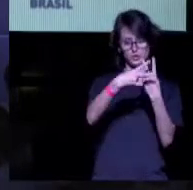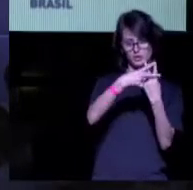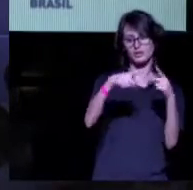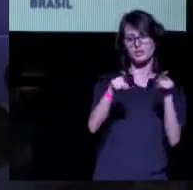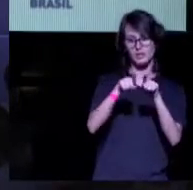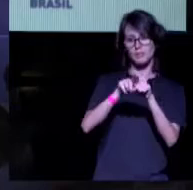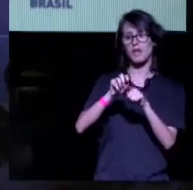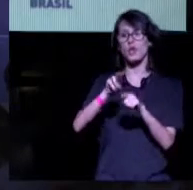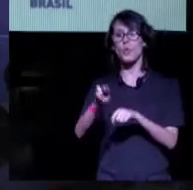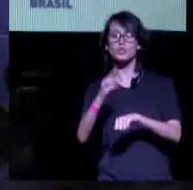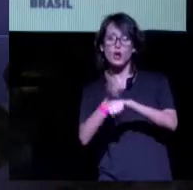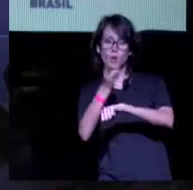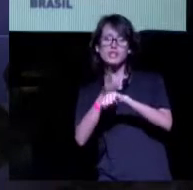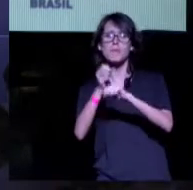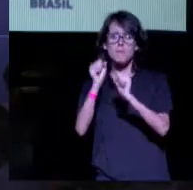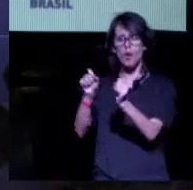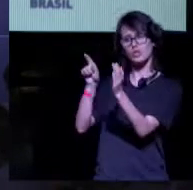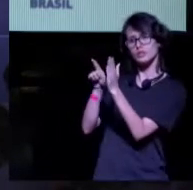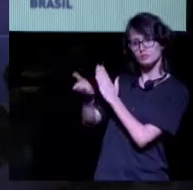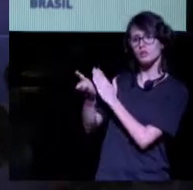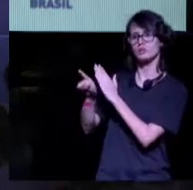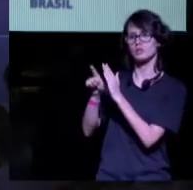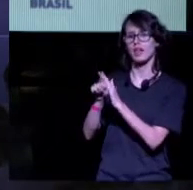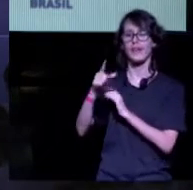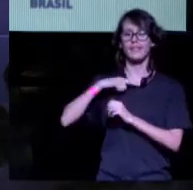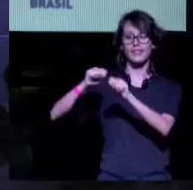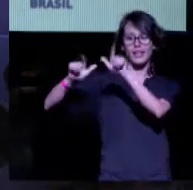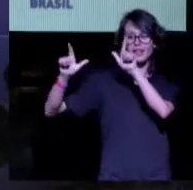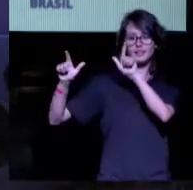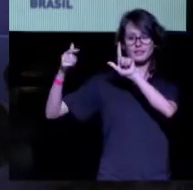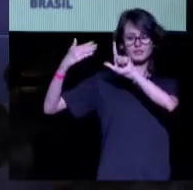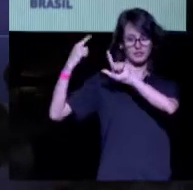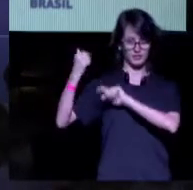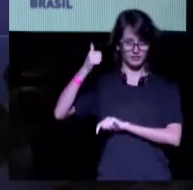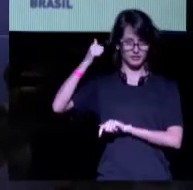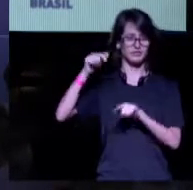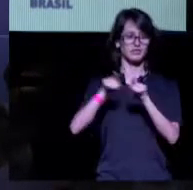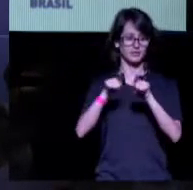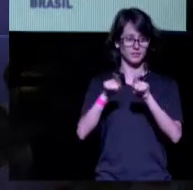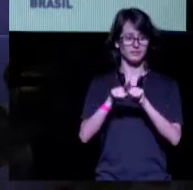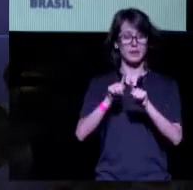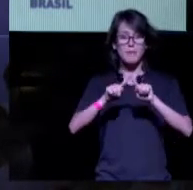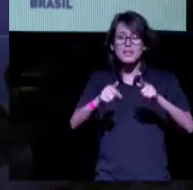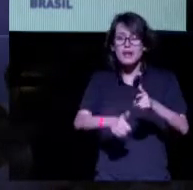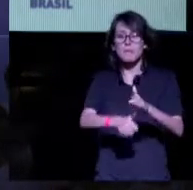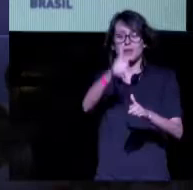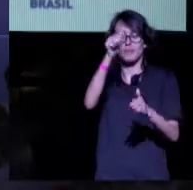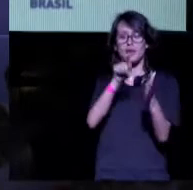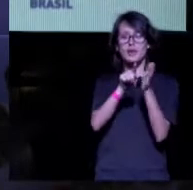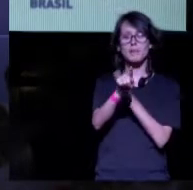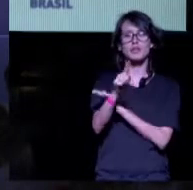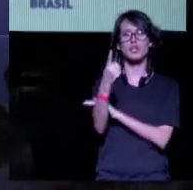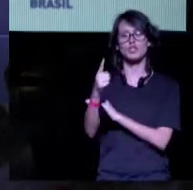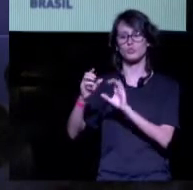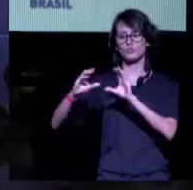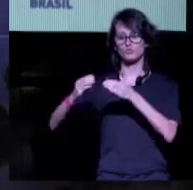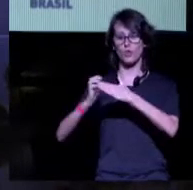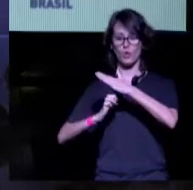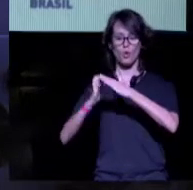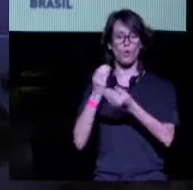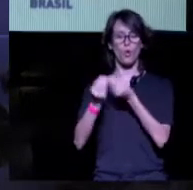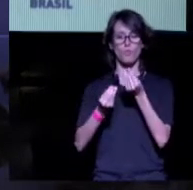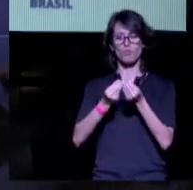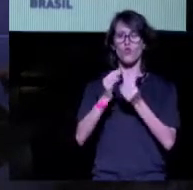telefone de what's up que está ali na tela mas a primeira pergunta que a gente tem na verdade é de uma organização do futuro